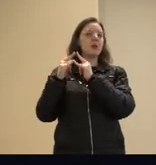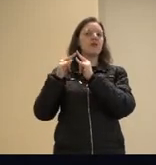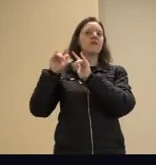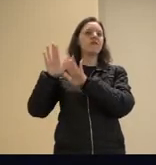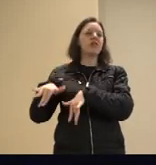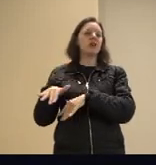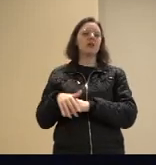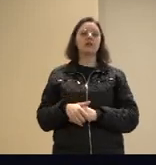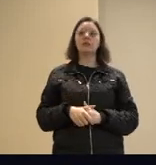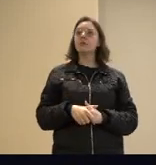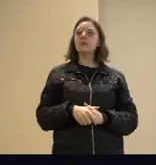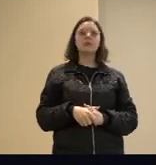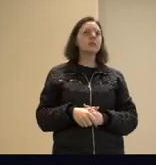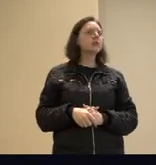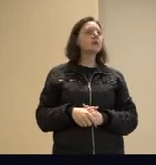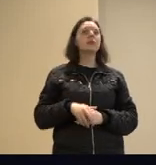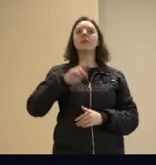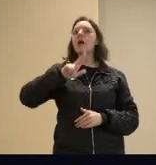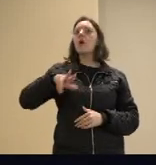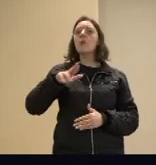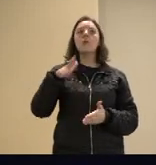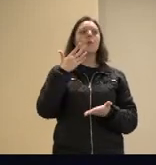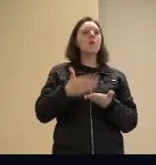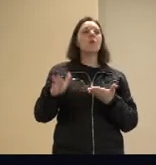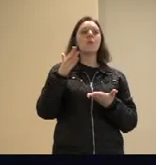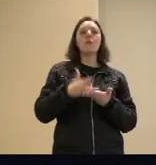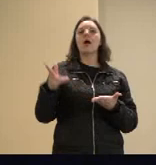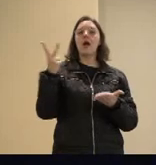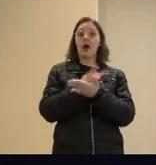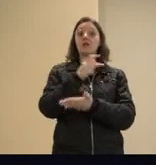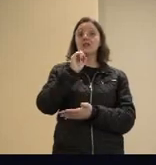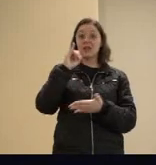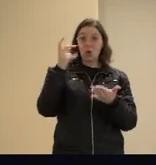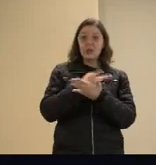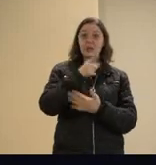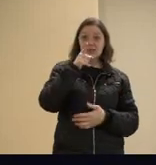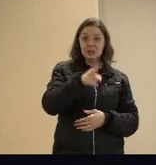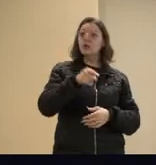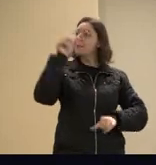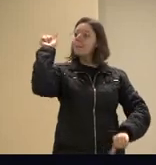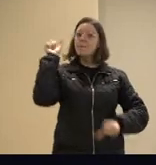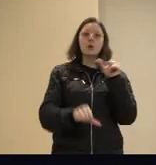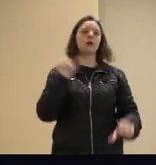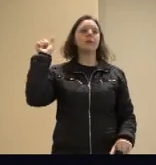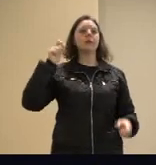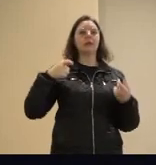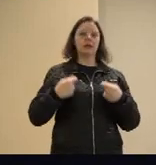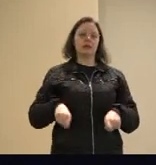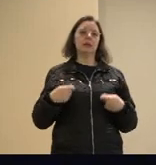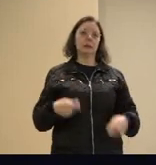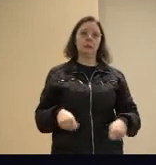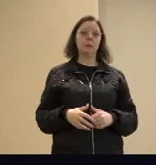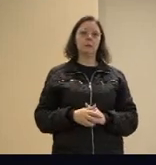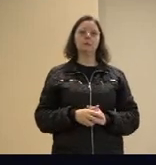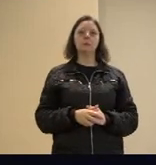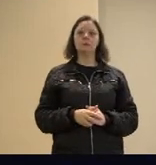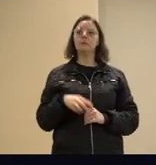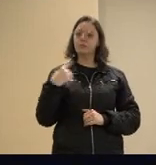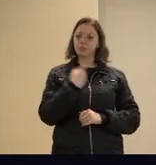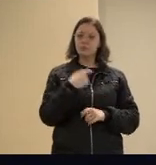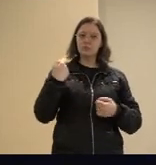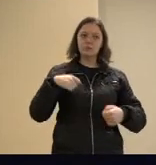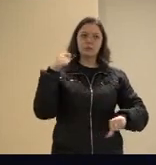é isso. Não deve ser isso. Se está sendo, vamos mudar isso. Nós precisamos de